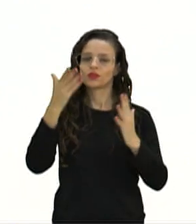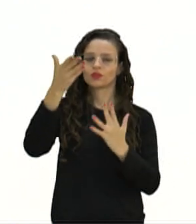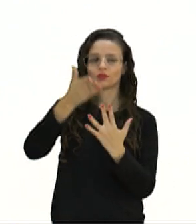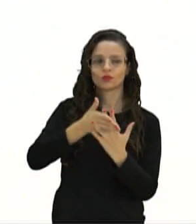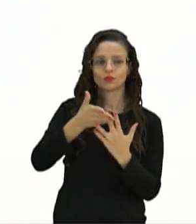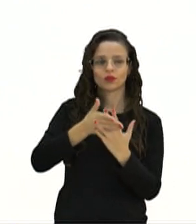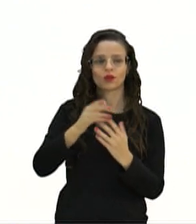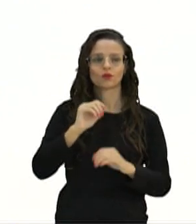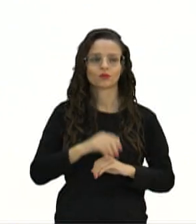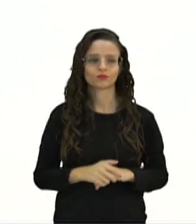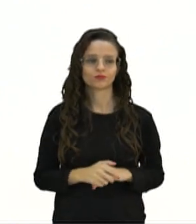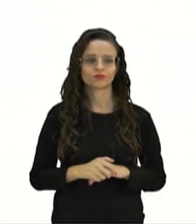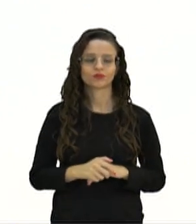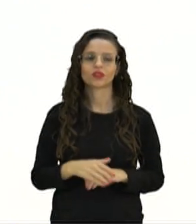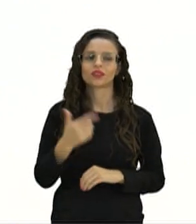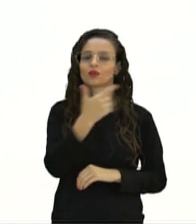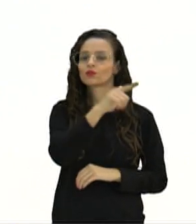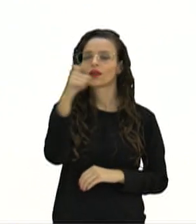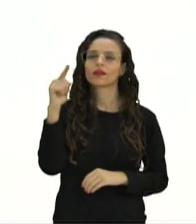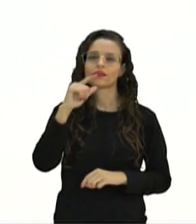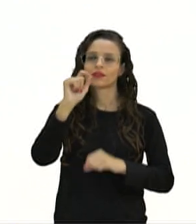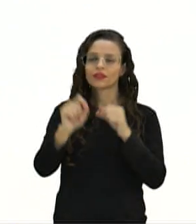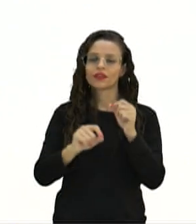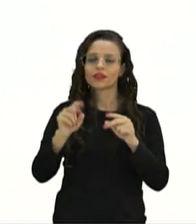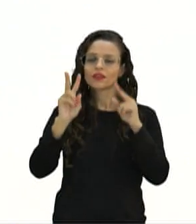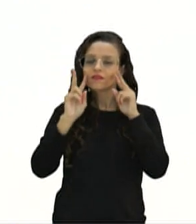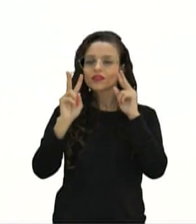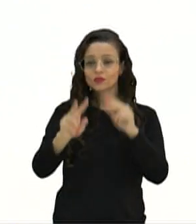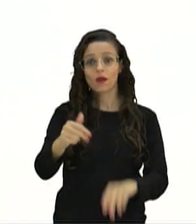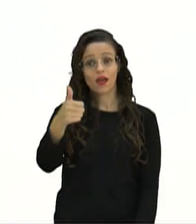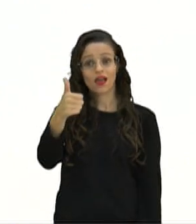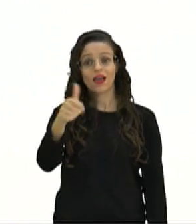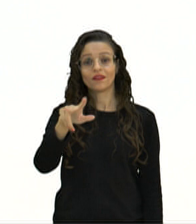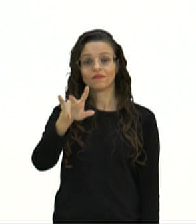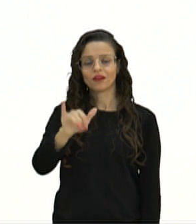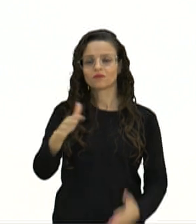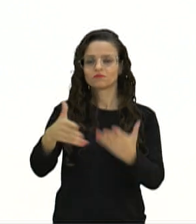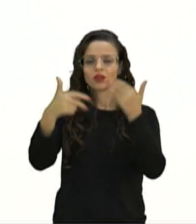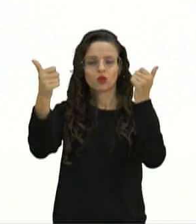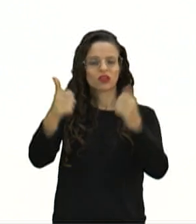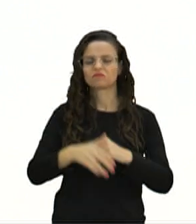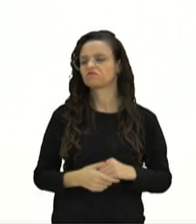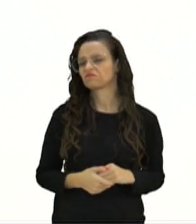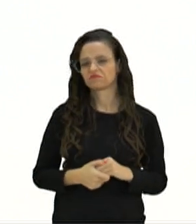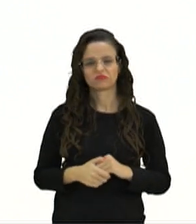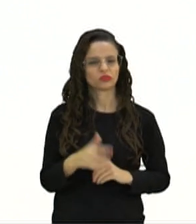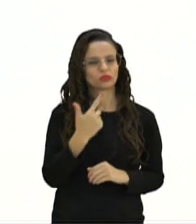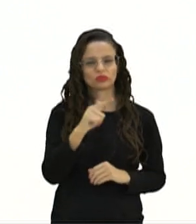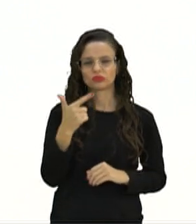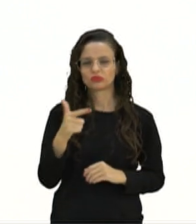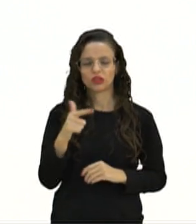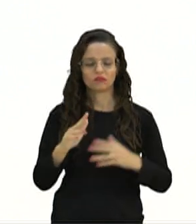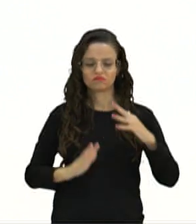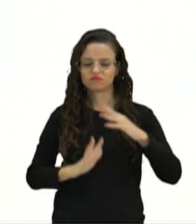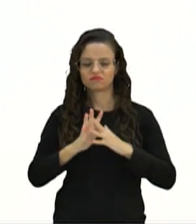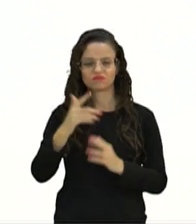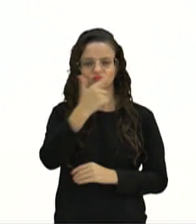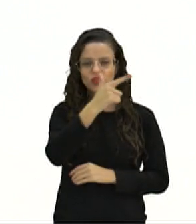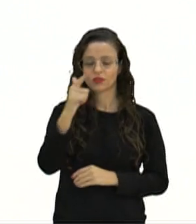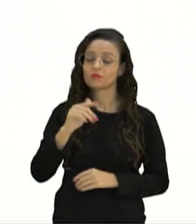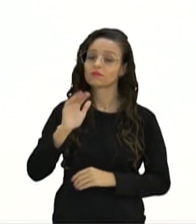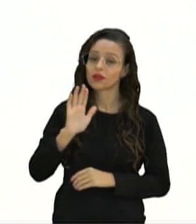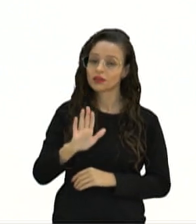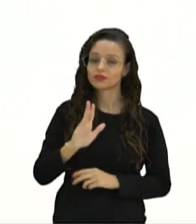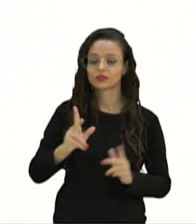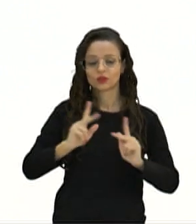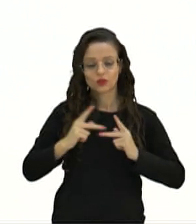ou seja, não existe mais uma visão otimista com relação a um mundo transcendente, mas o